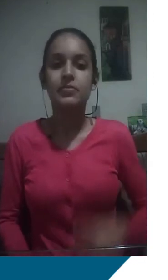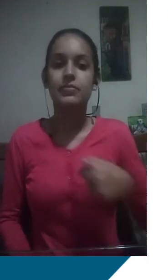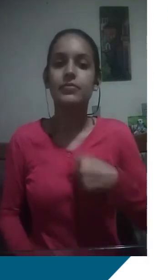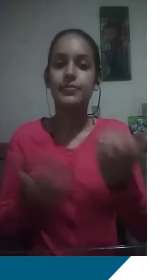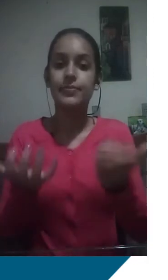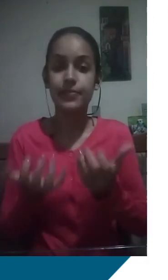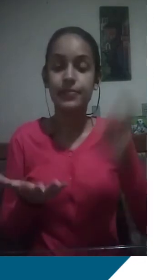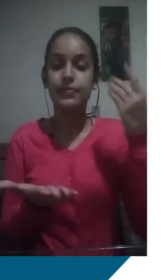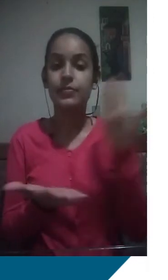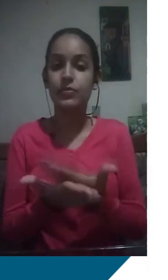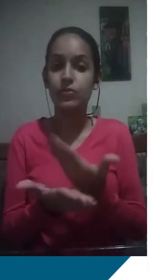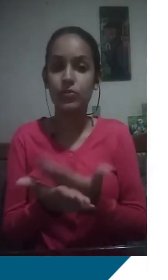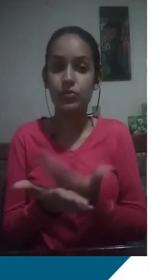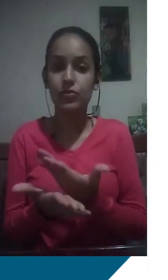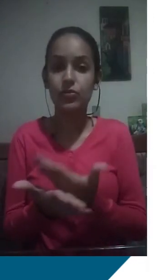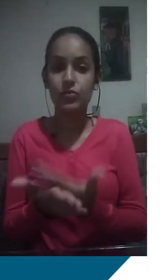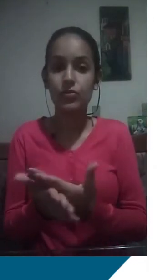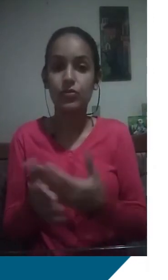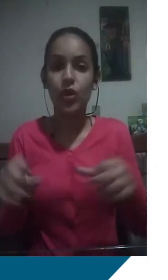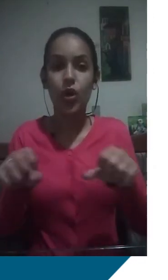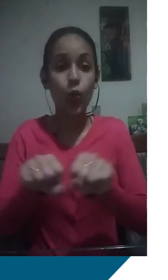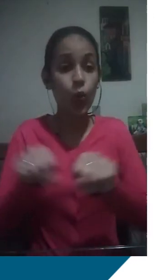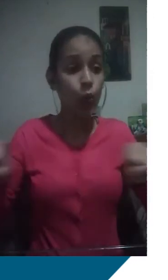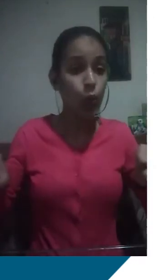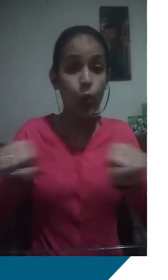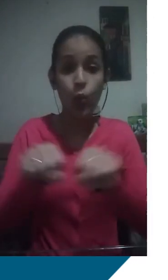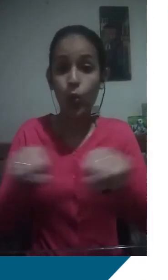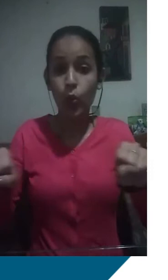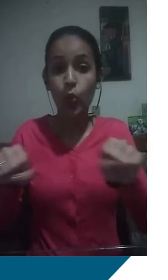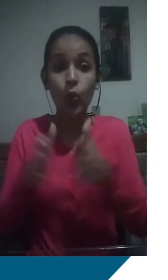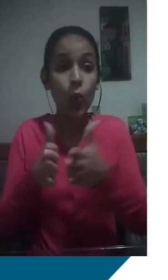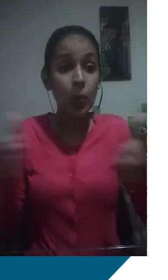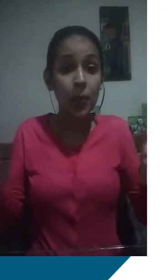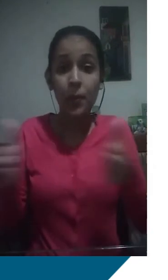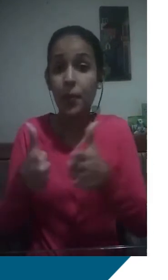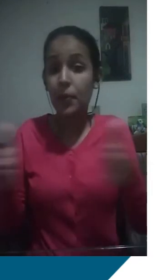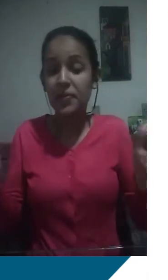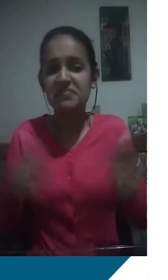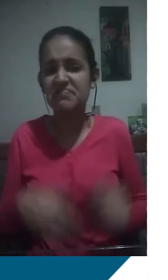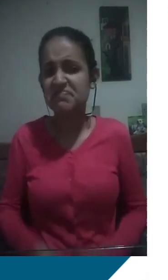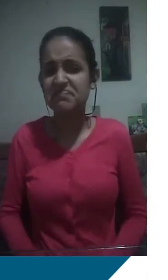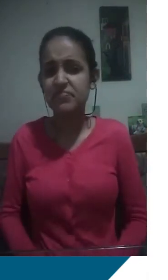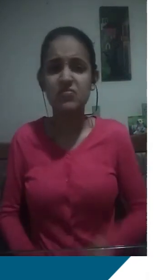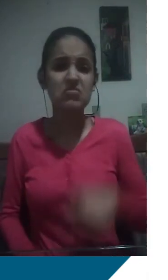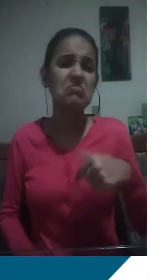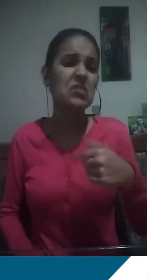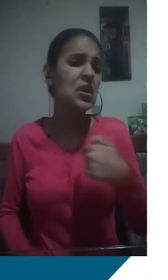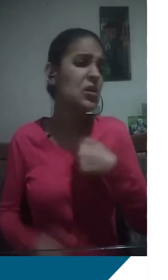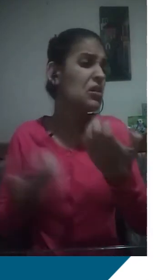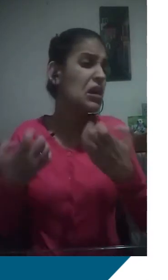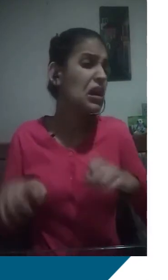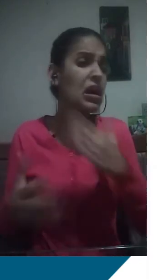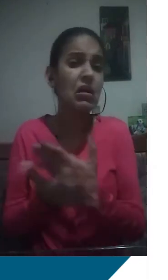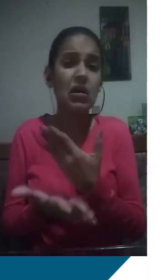Perceba o seguinte, que a variação de largura e espessura vai ser quase que desconsiderável